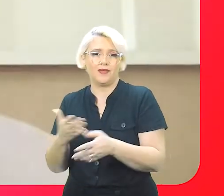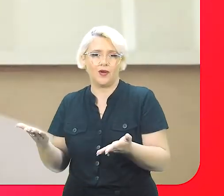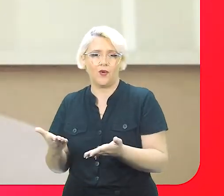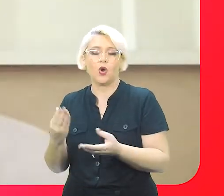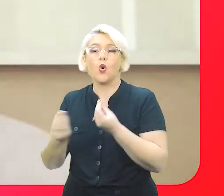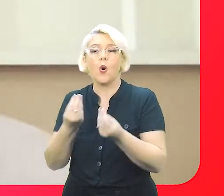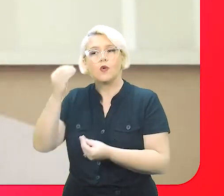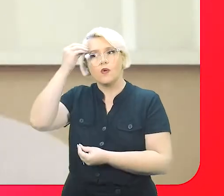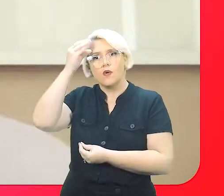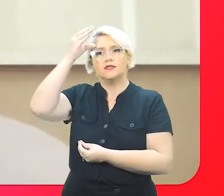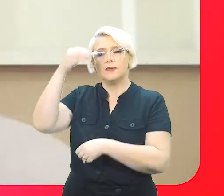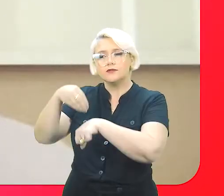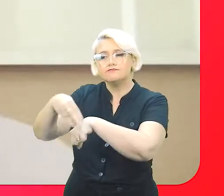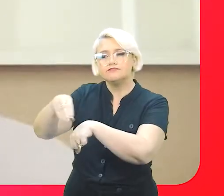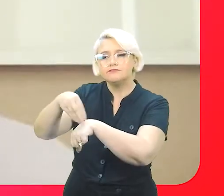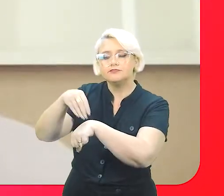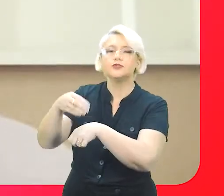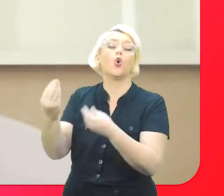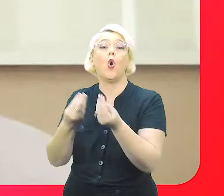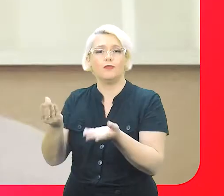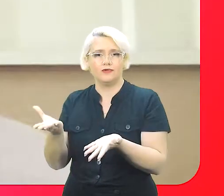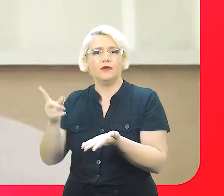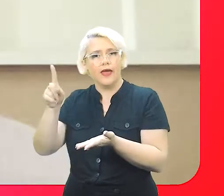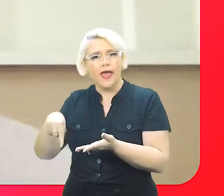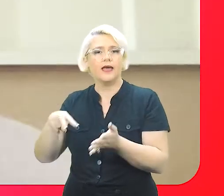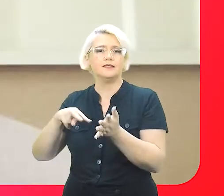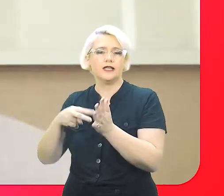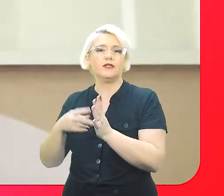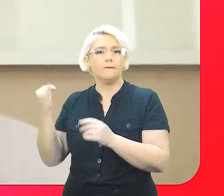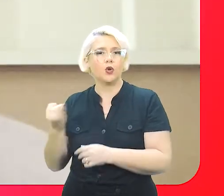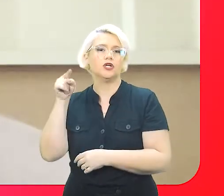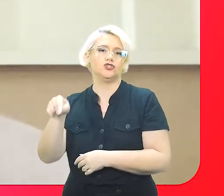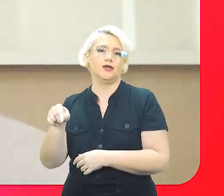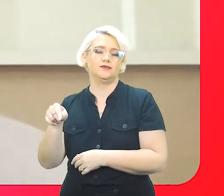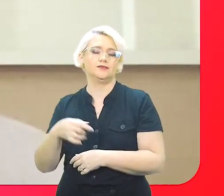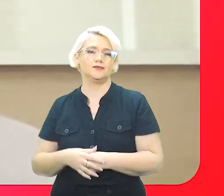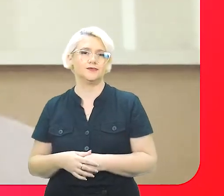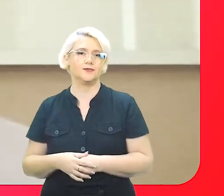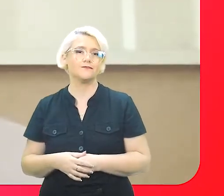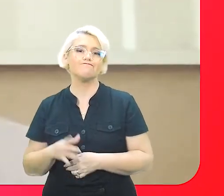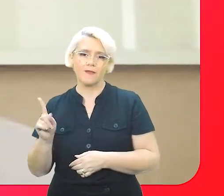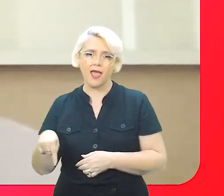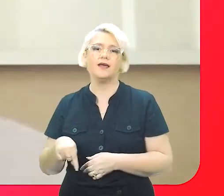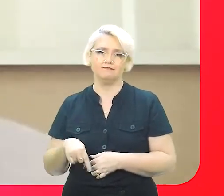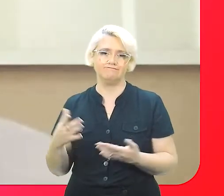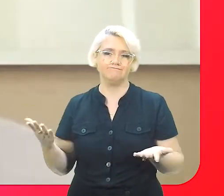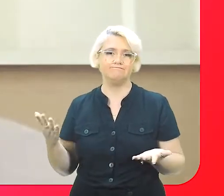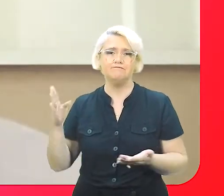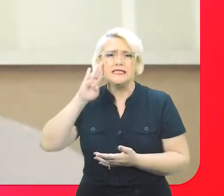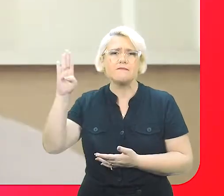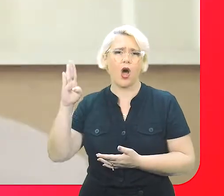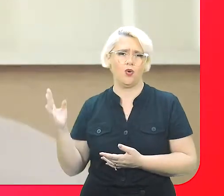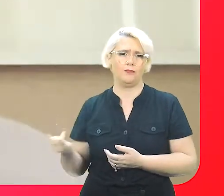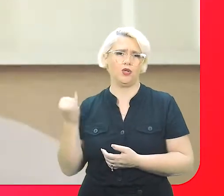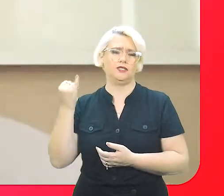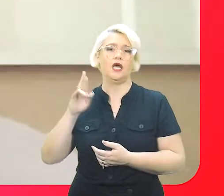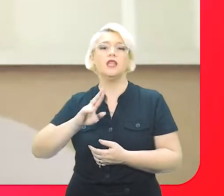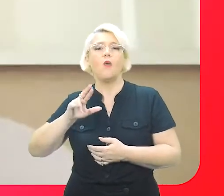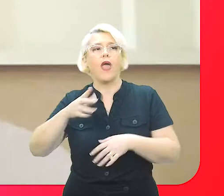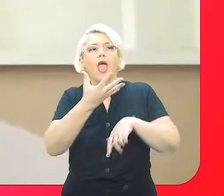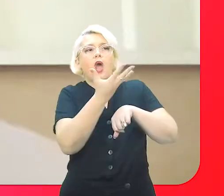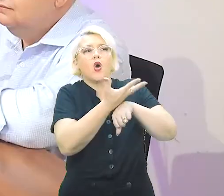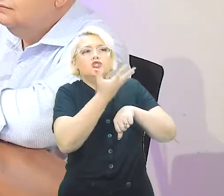alunos, esses conhecimentos são levados para os alunos, e essa é a grande questão. A questão não são